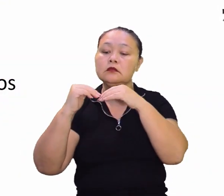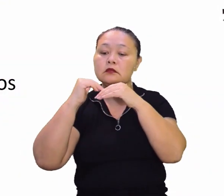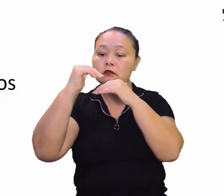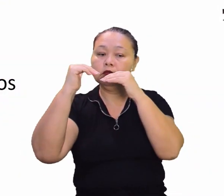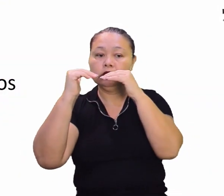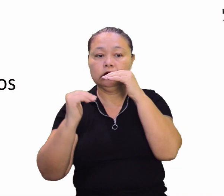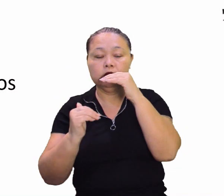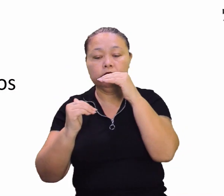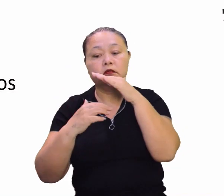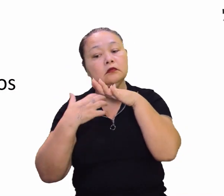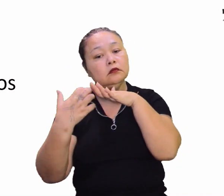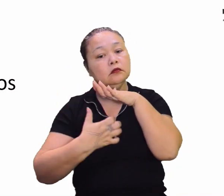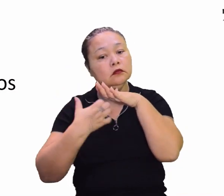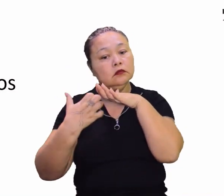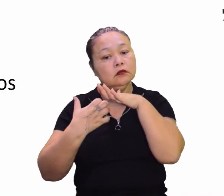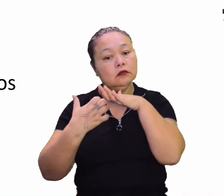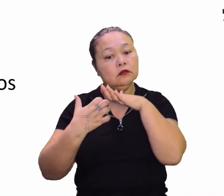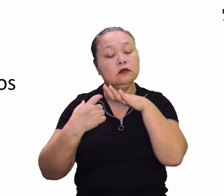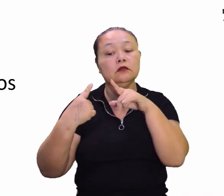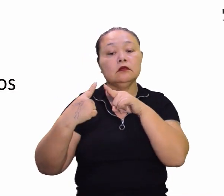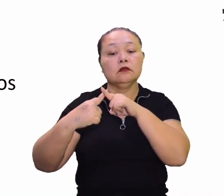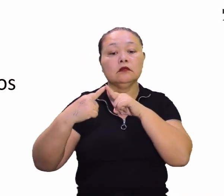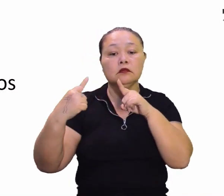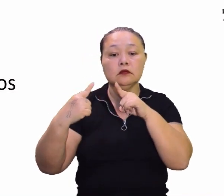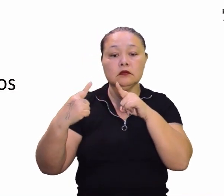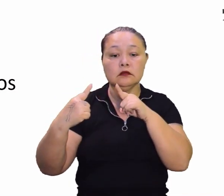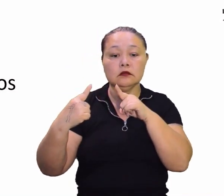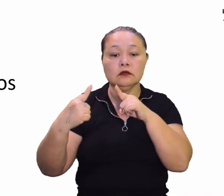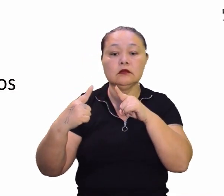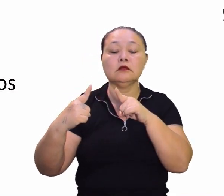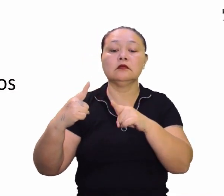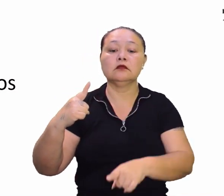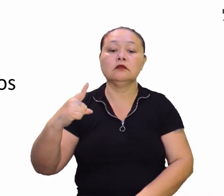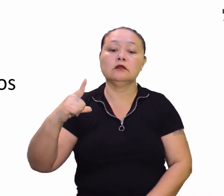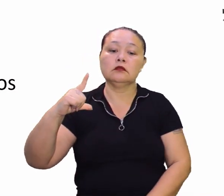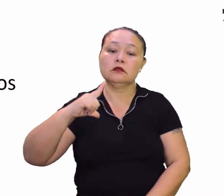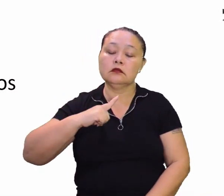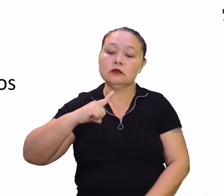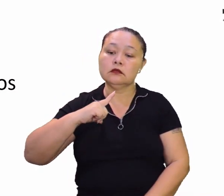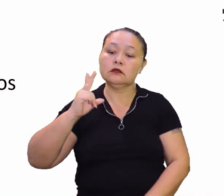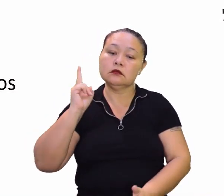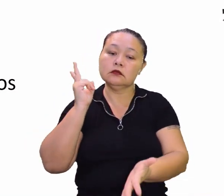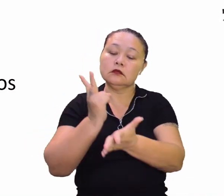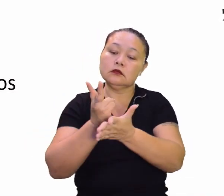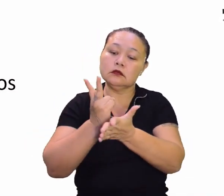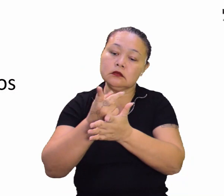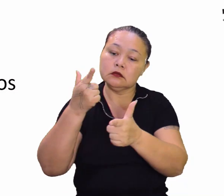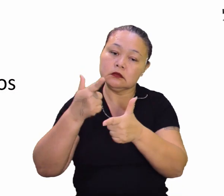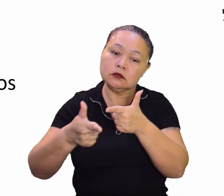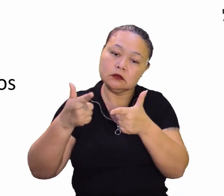países subdesenvolvidos, industrializados. Porém, muito bem. Aí aqueles problemas do